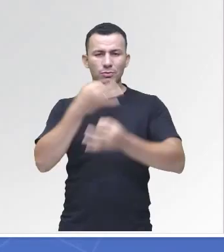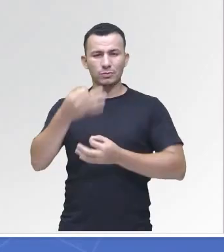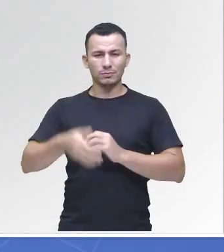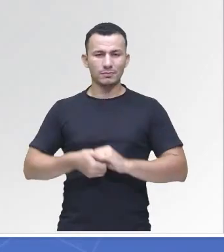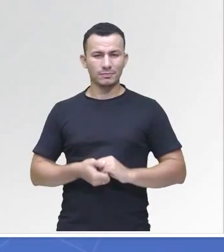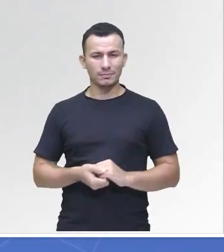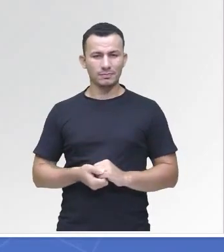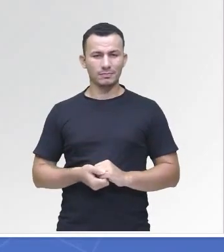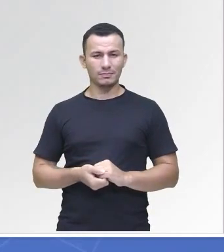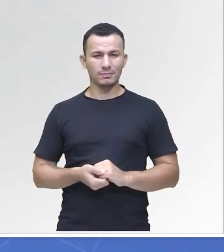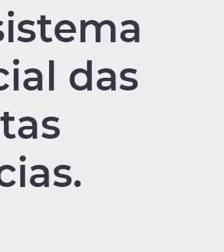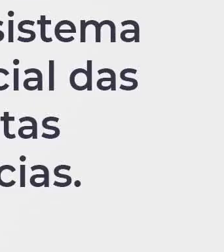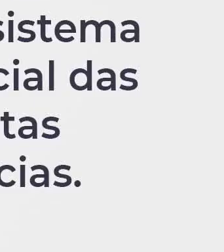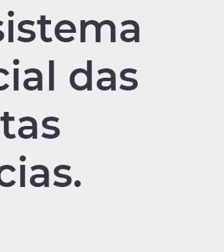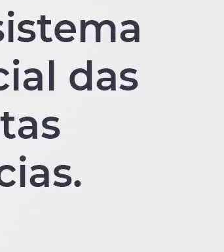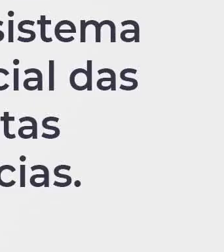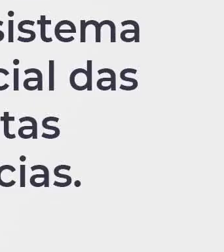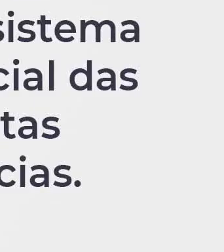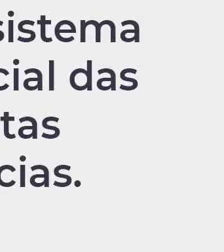lá!